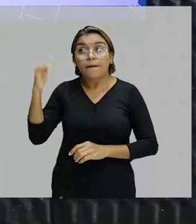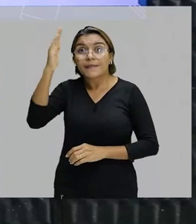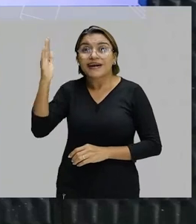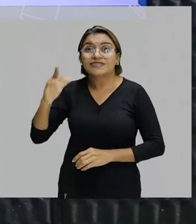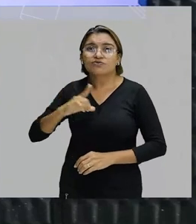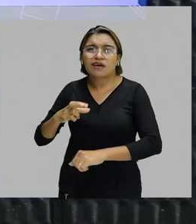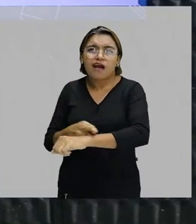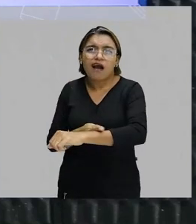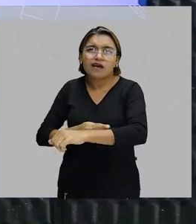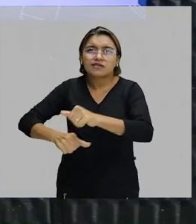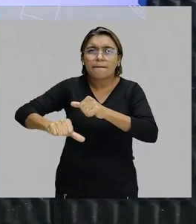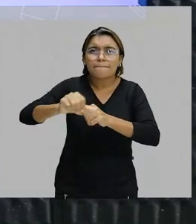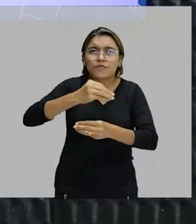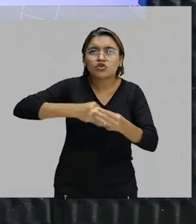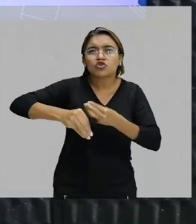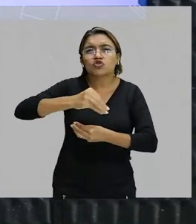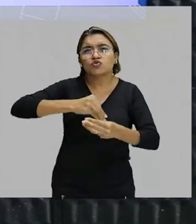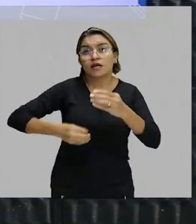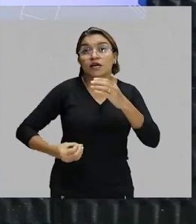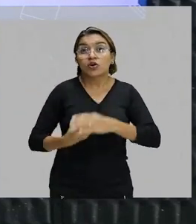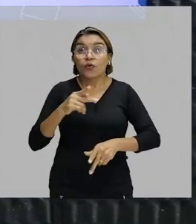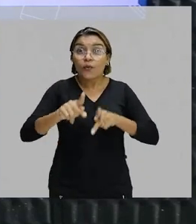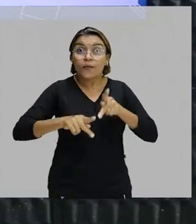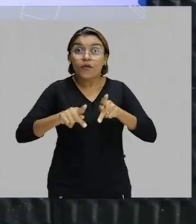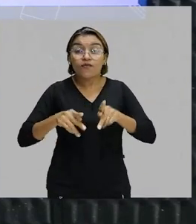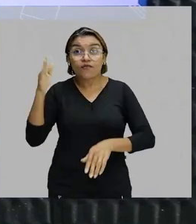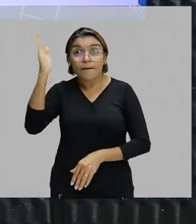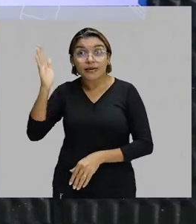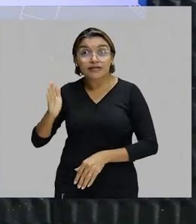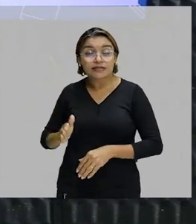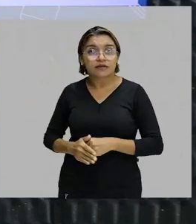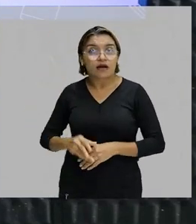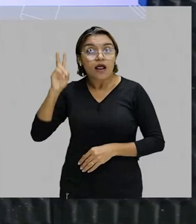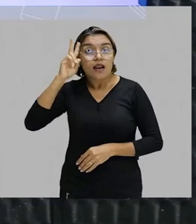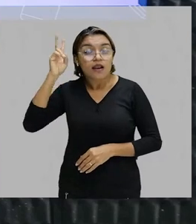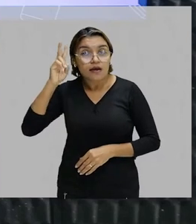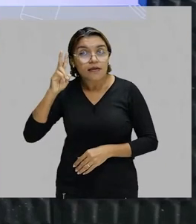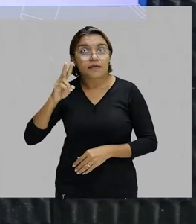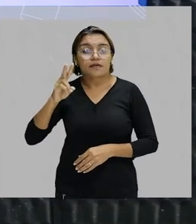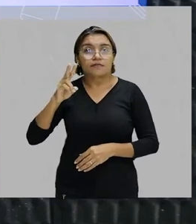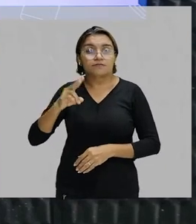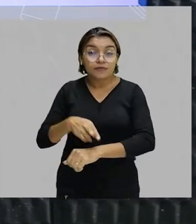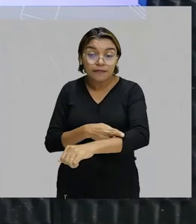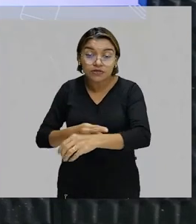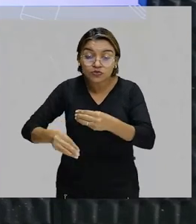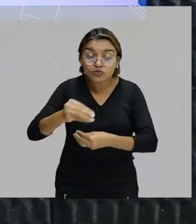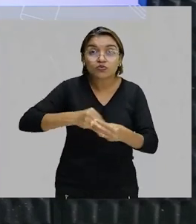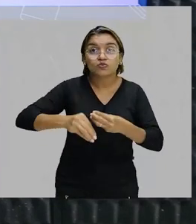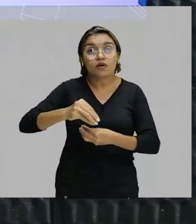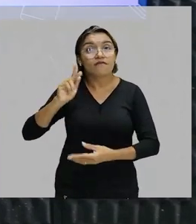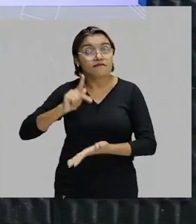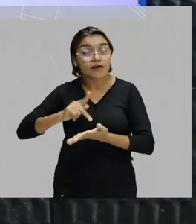raças que deu origem ao povo brasileiro lembre-se que aação racial no nosso país sempre foi uma